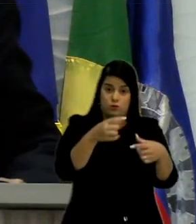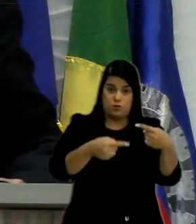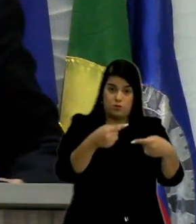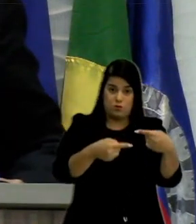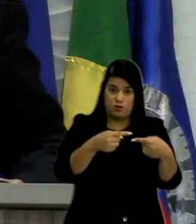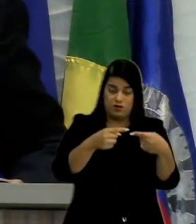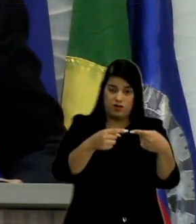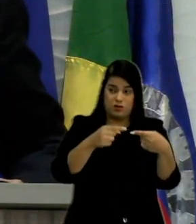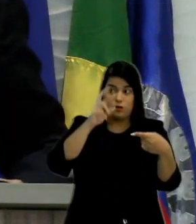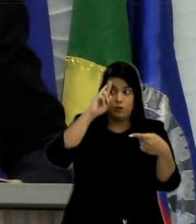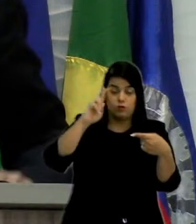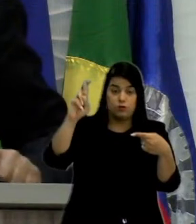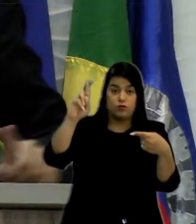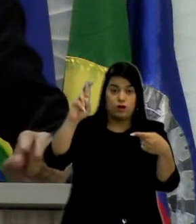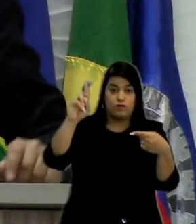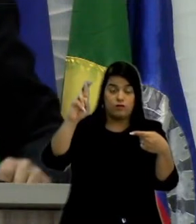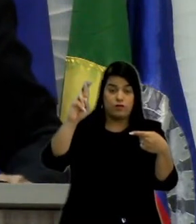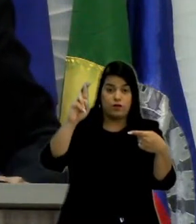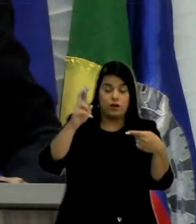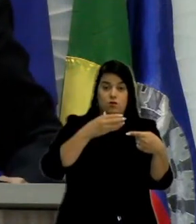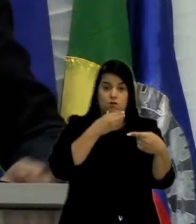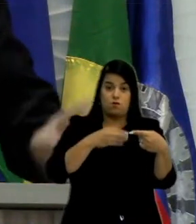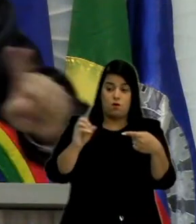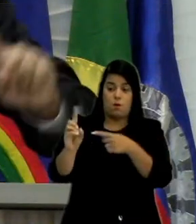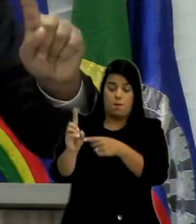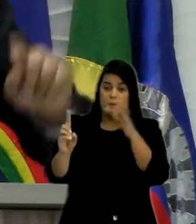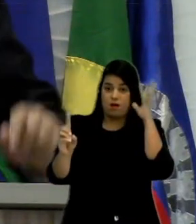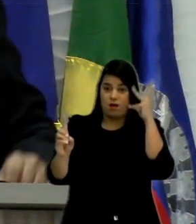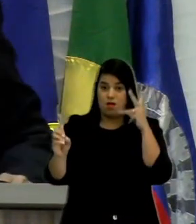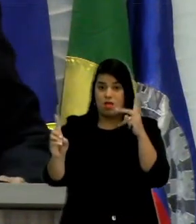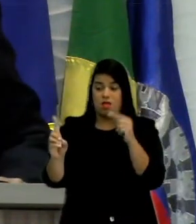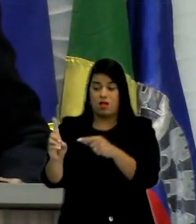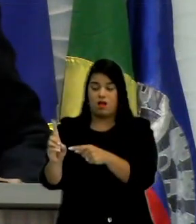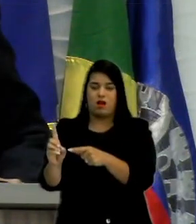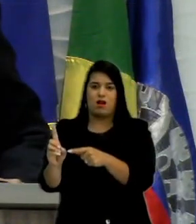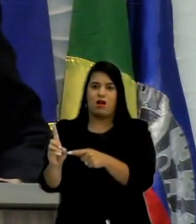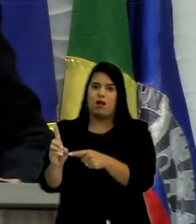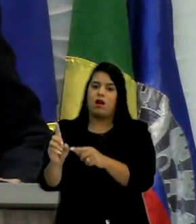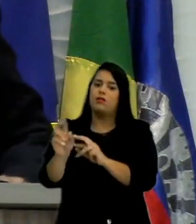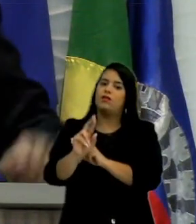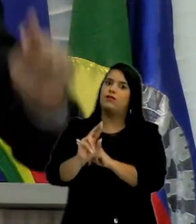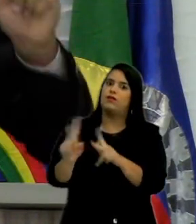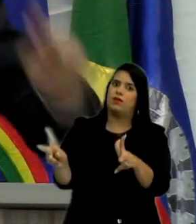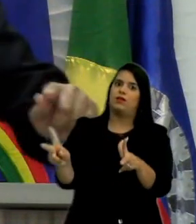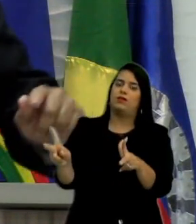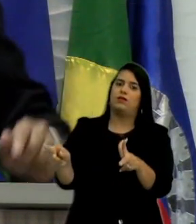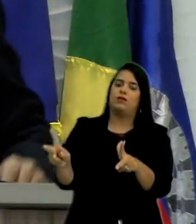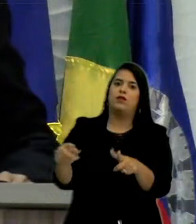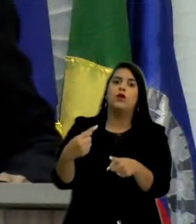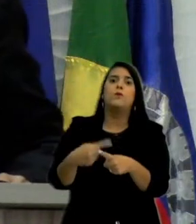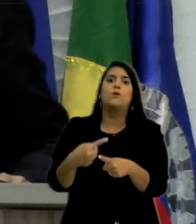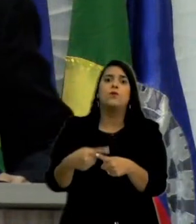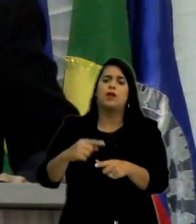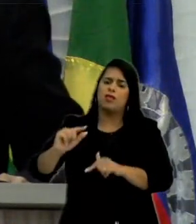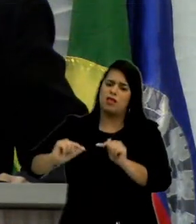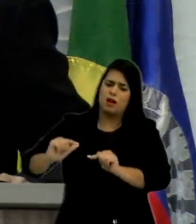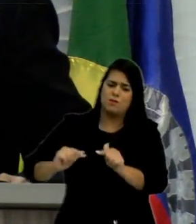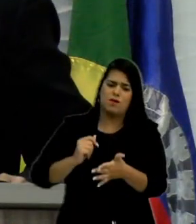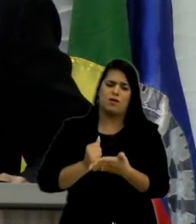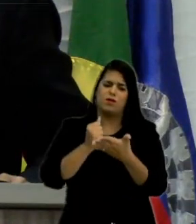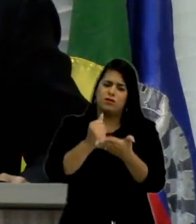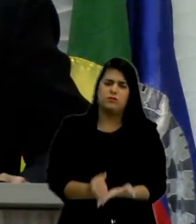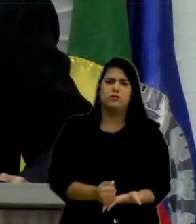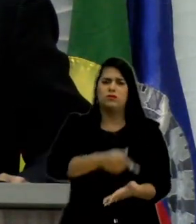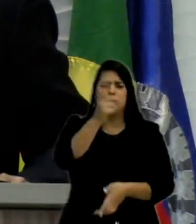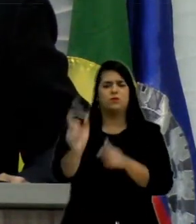estado de Pernambuco. Um grupo político desse não se vê encanto nenhum trabalhar feito essa oposição